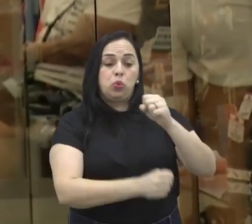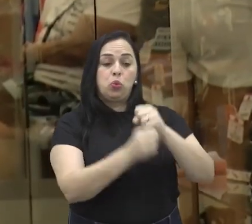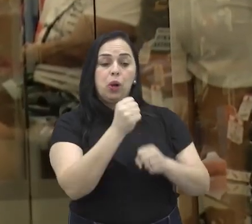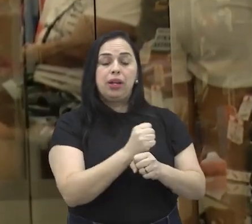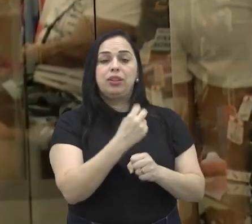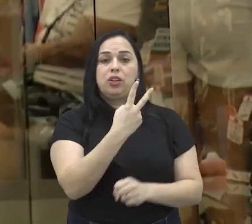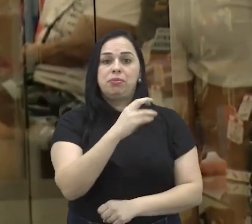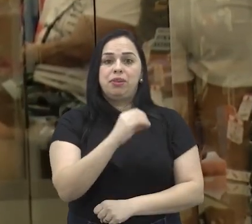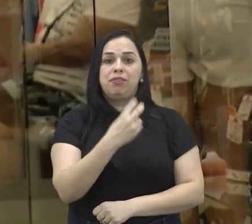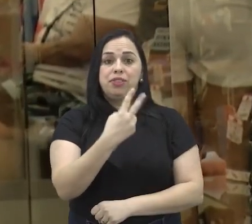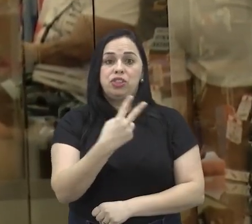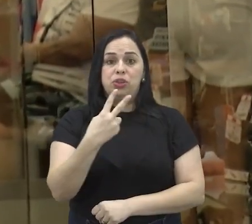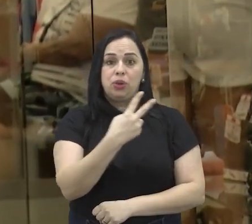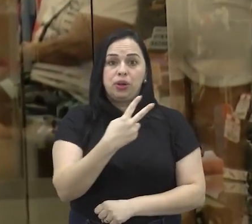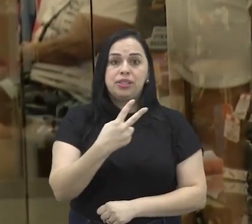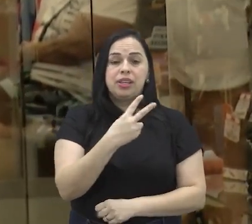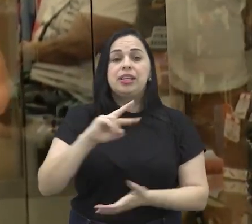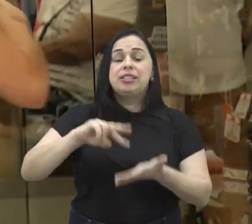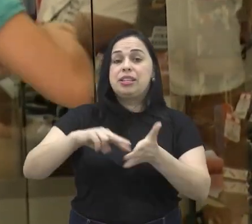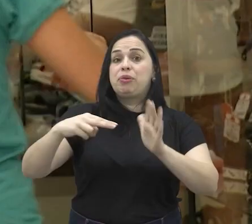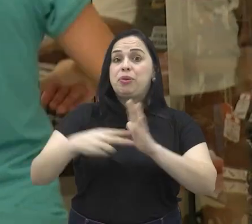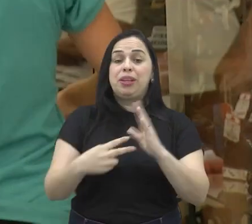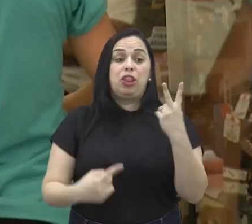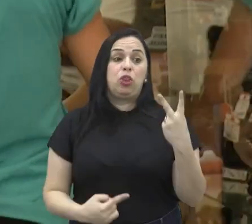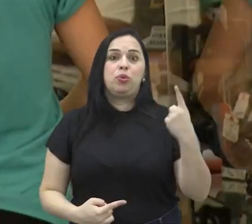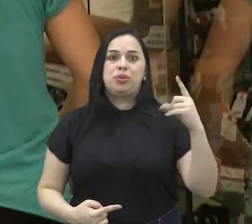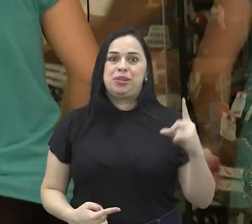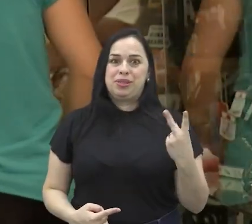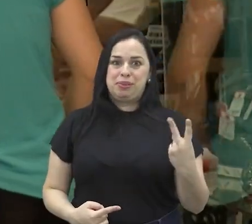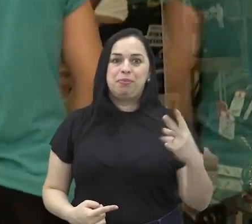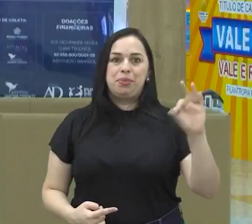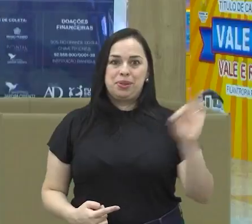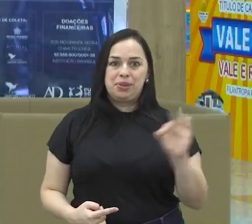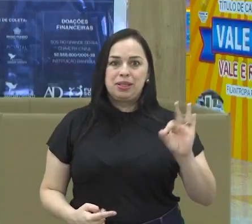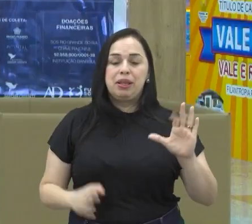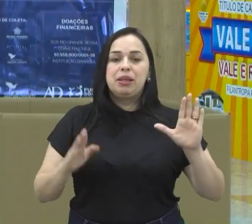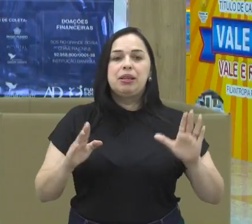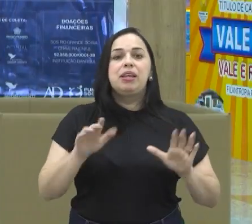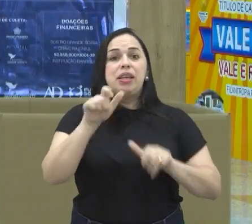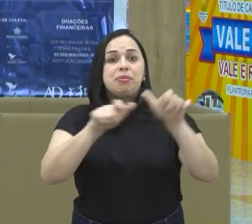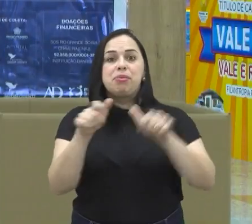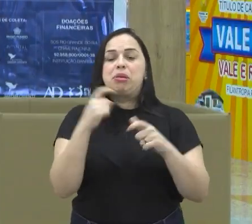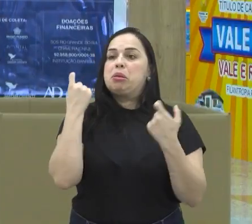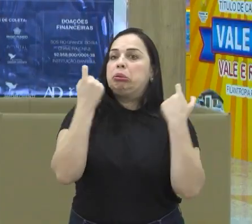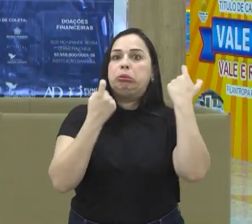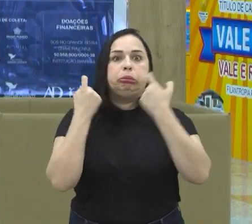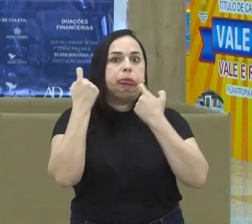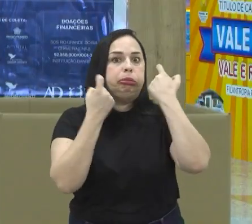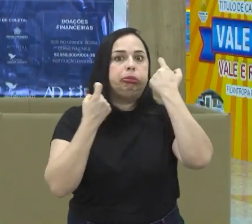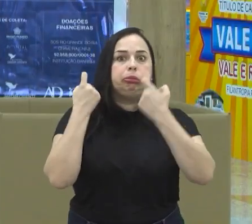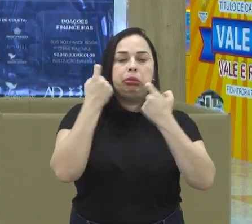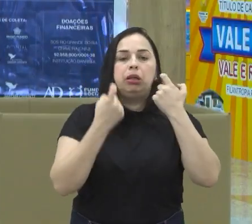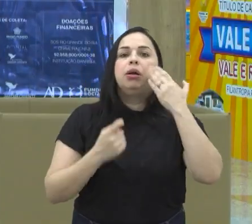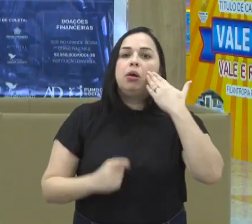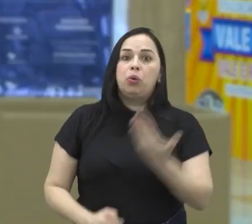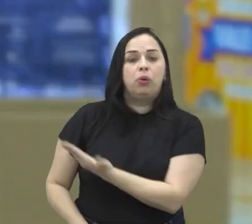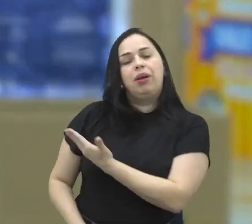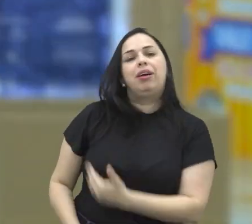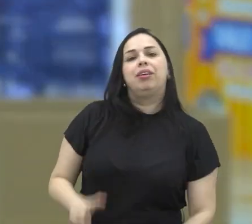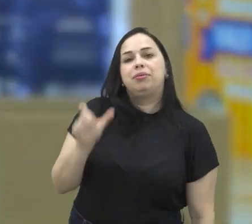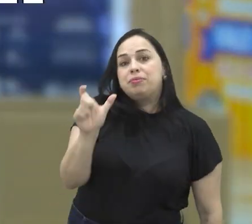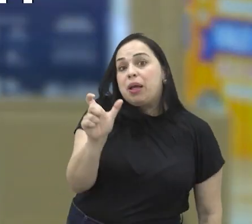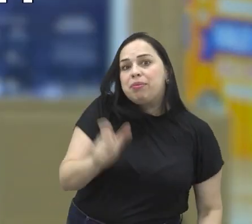anterior, 2022, esse número era de 12%. A preocupação frequente popularizou o